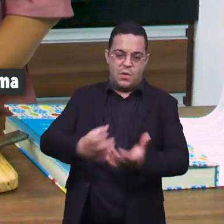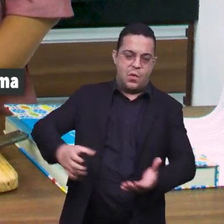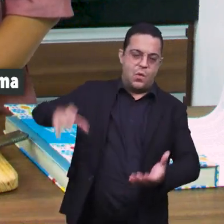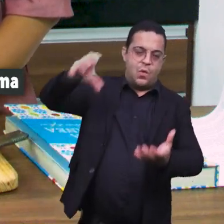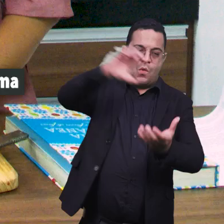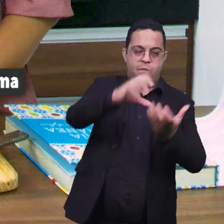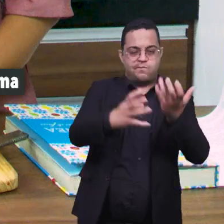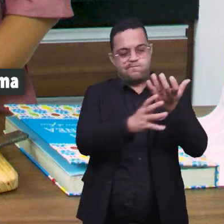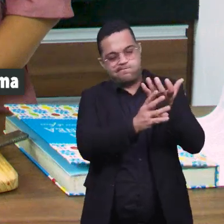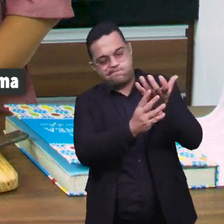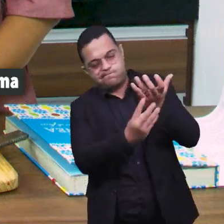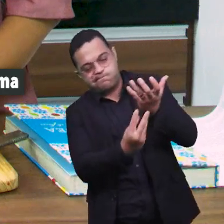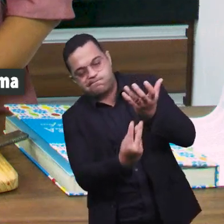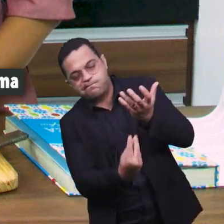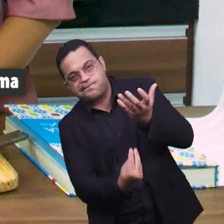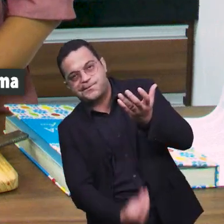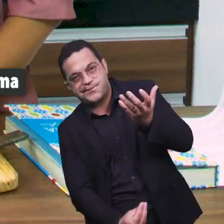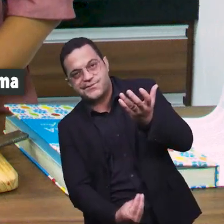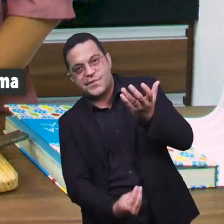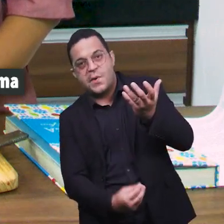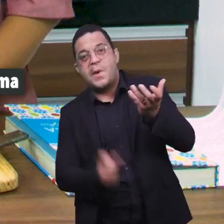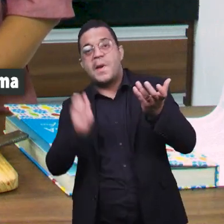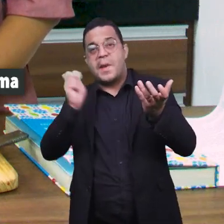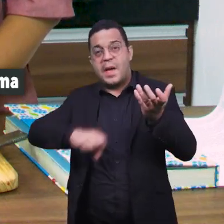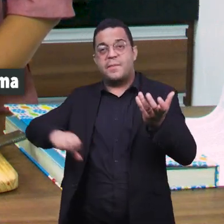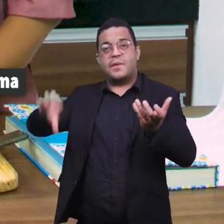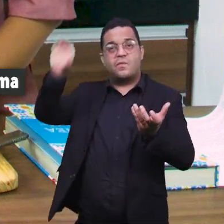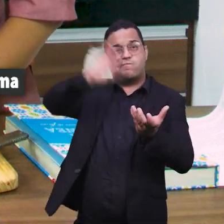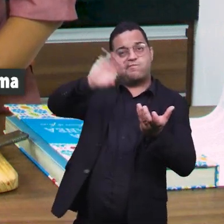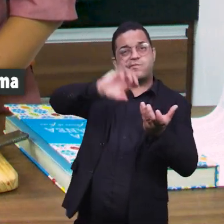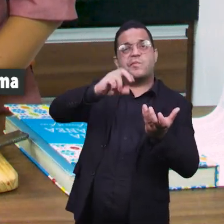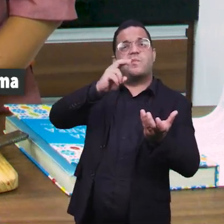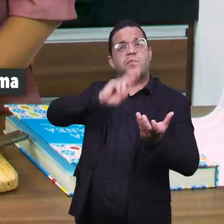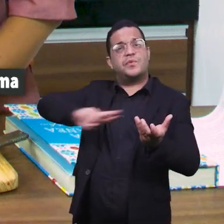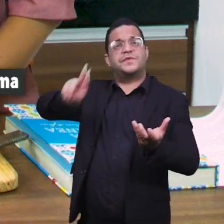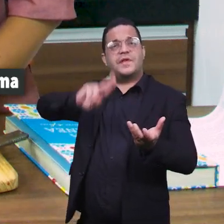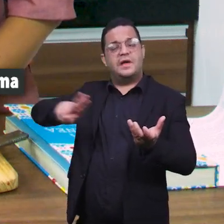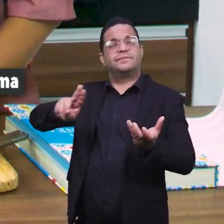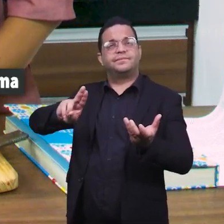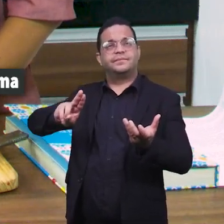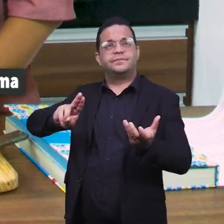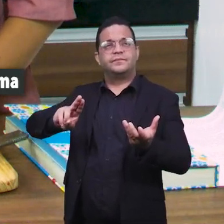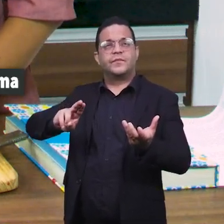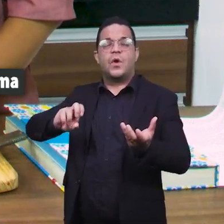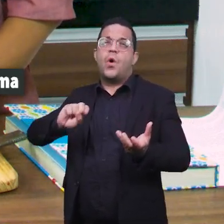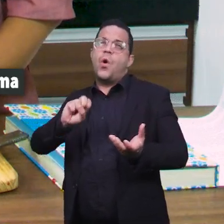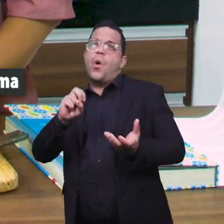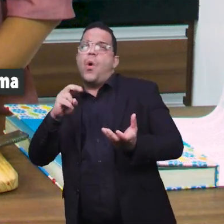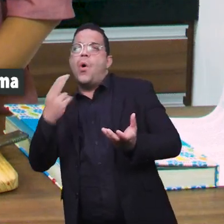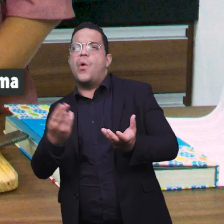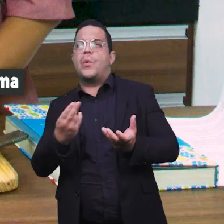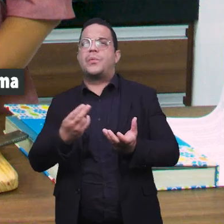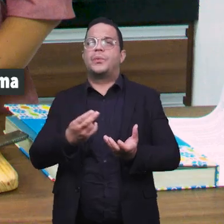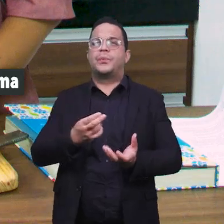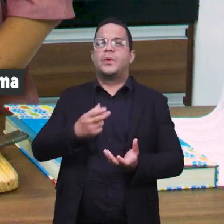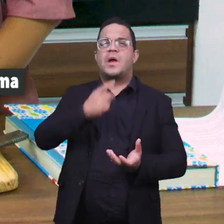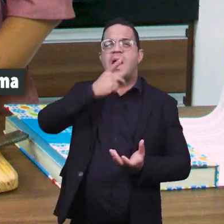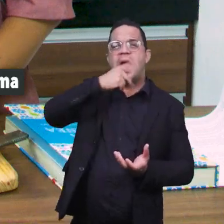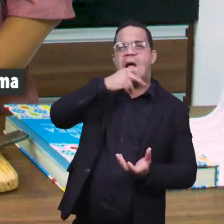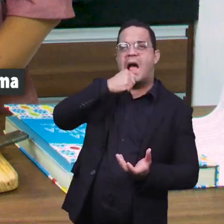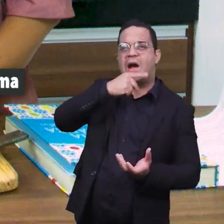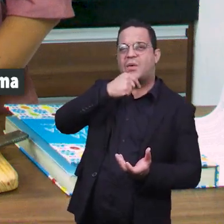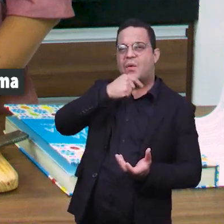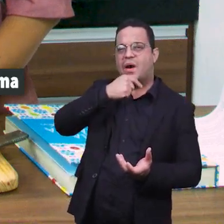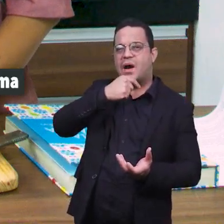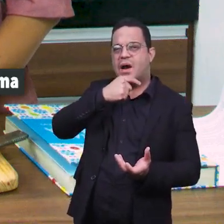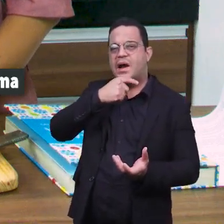peneira, você pode concentrar tudo nesse utensílio aqui. Ah, precisei colocar também um líquido quente,